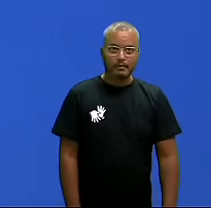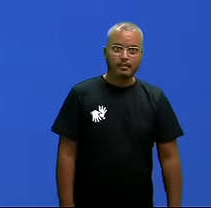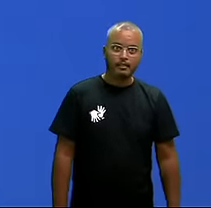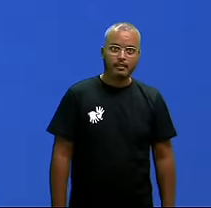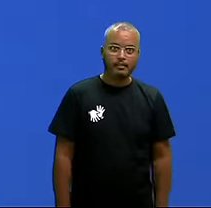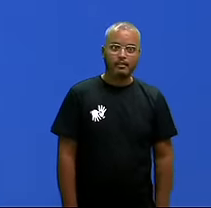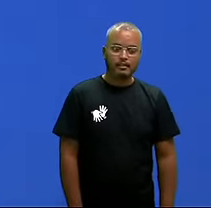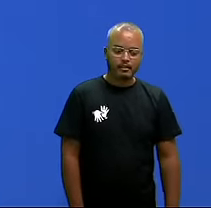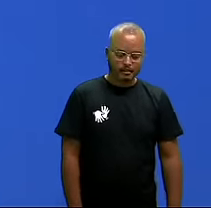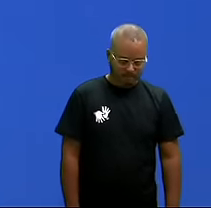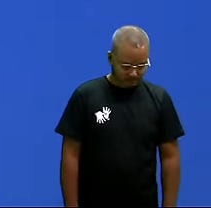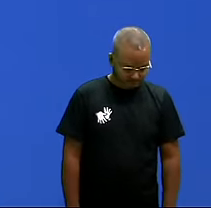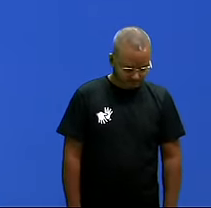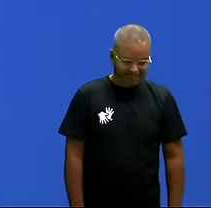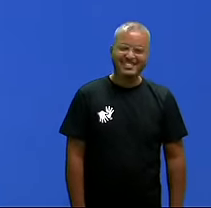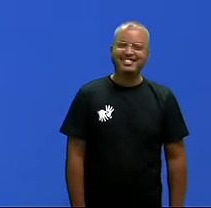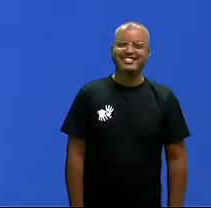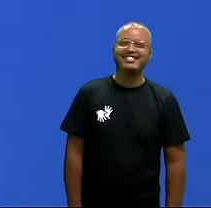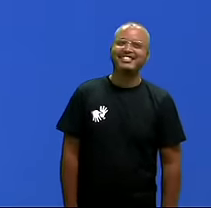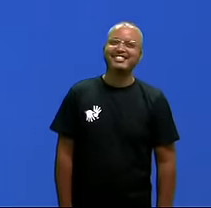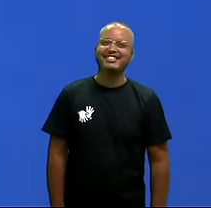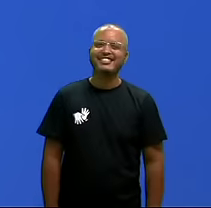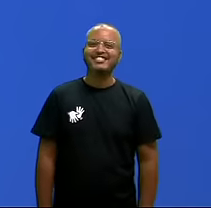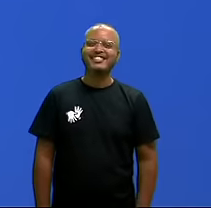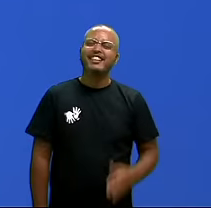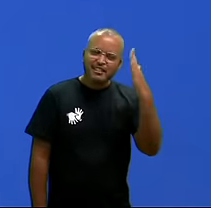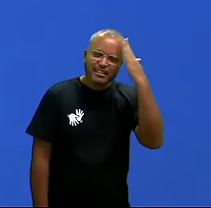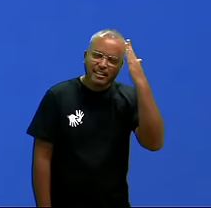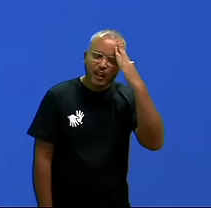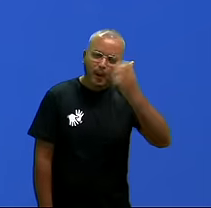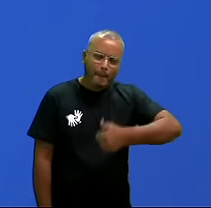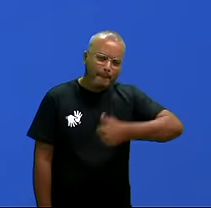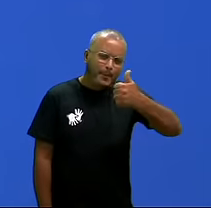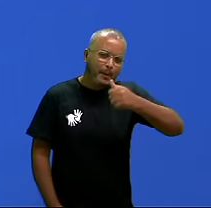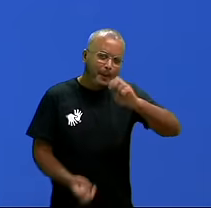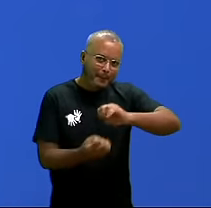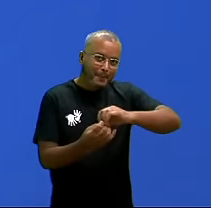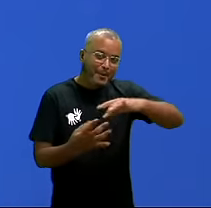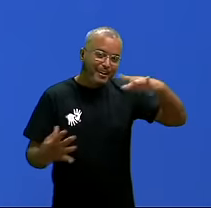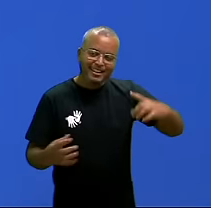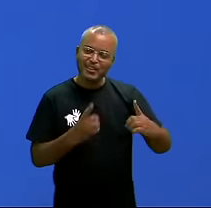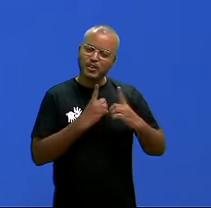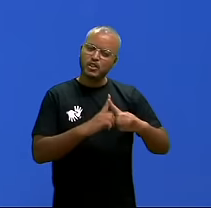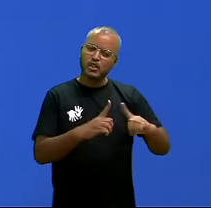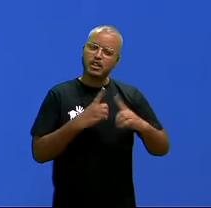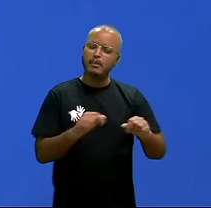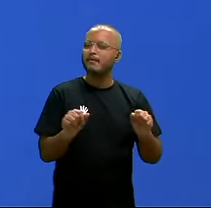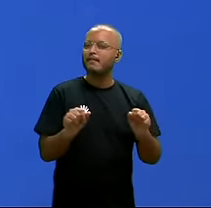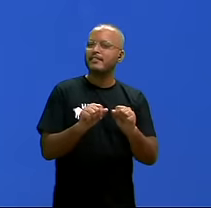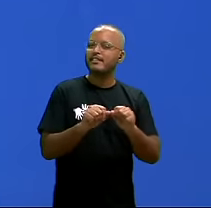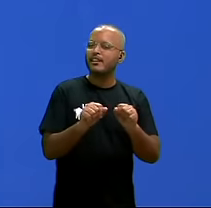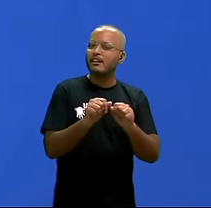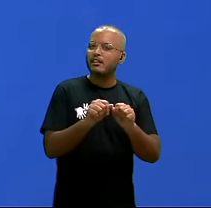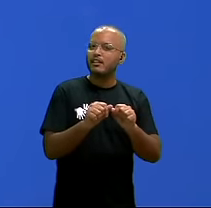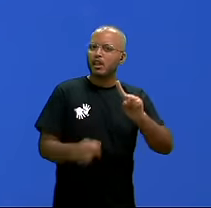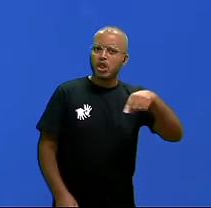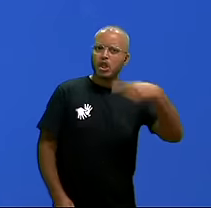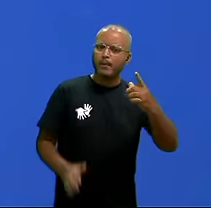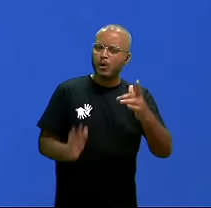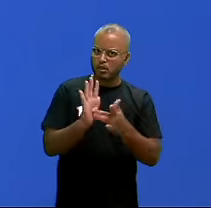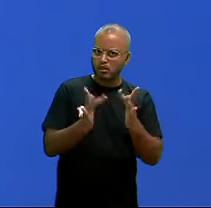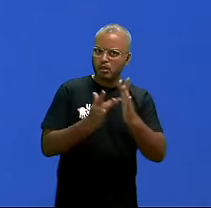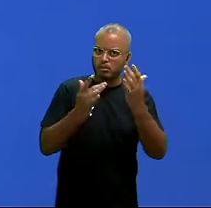verdade. Você sabe qual foi o primeiro milagre que os discípulos fizeram? Depois que Jesus subiu ao